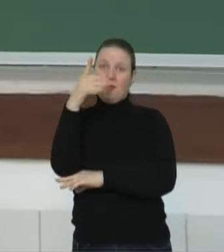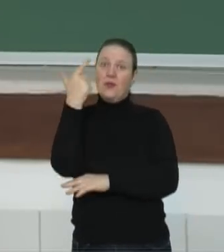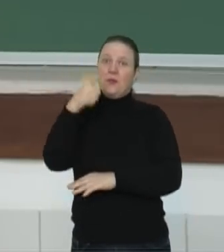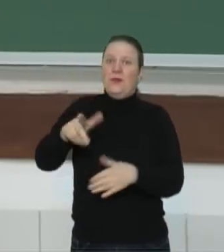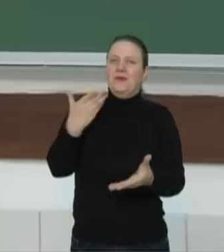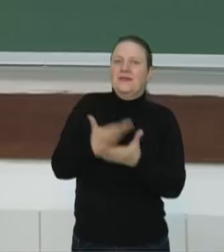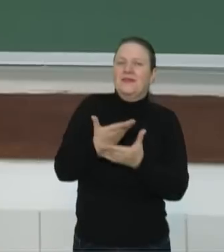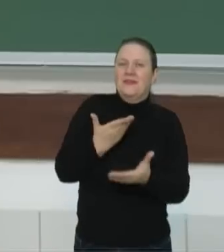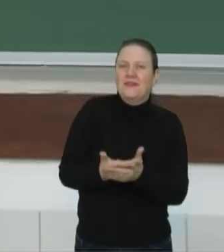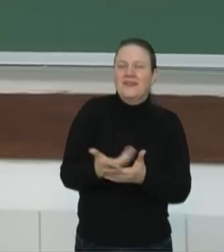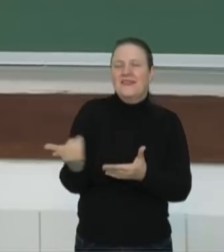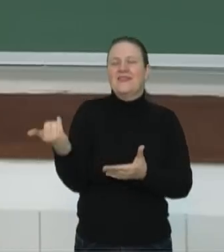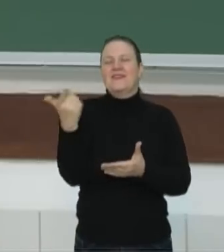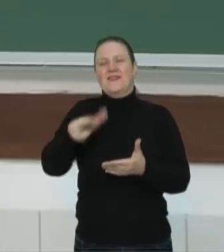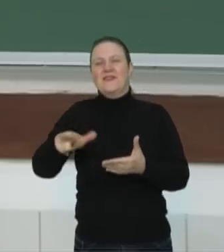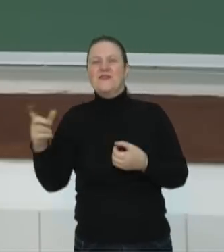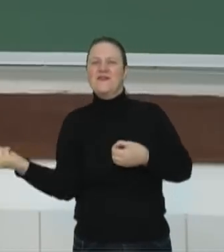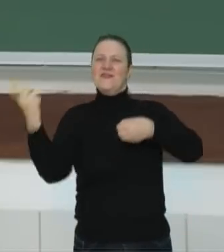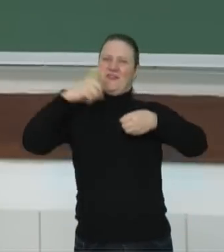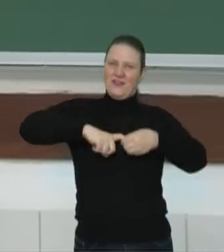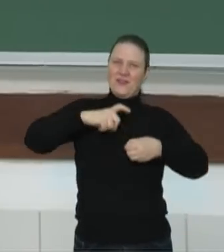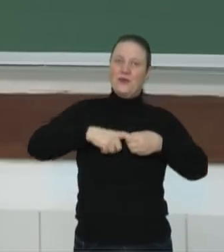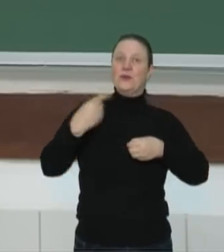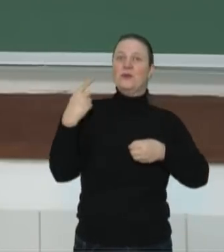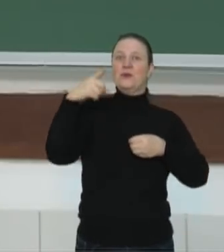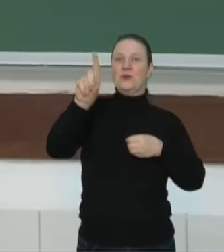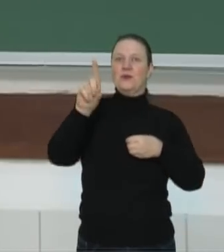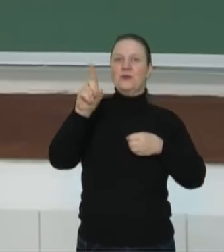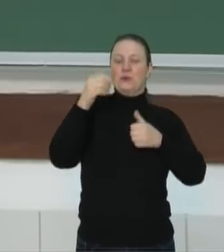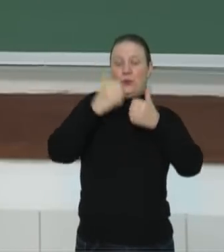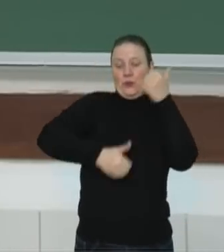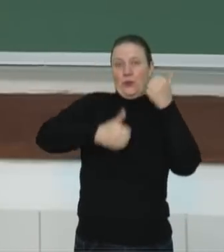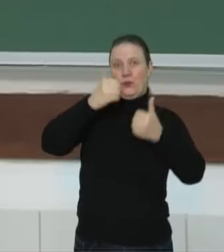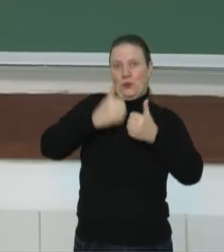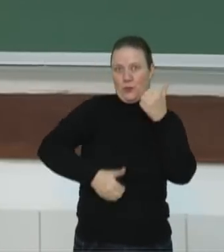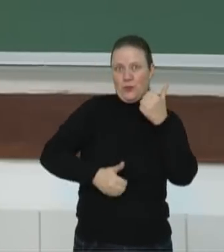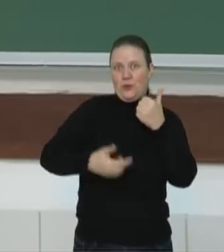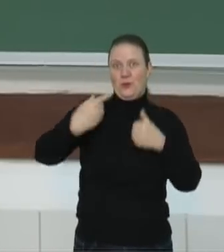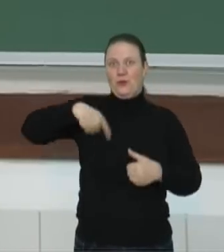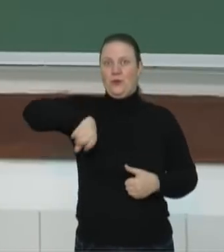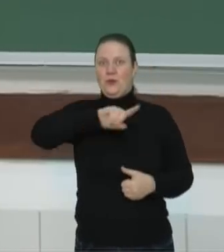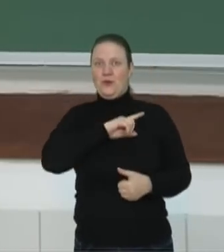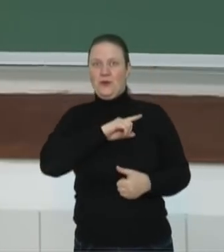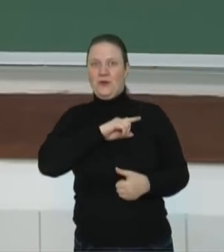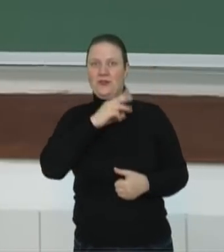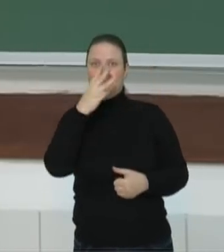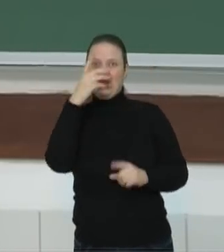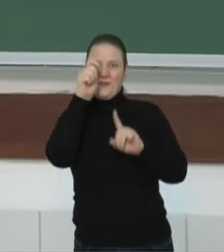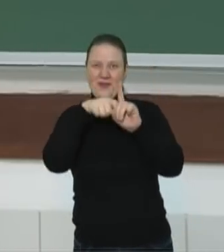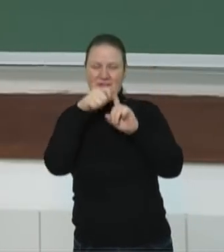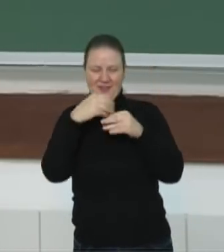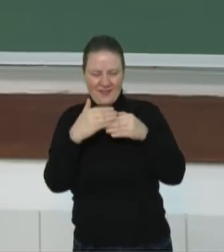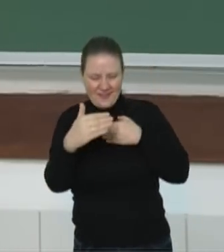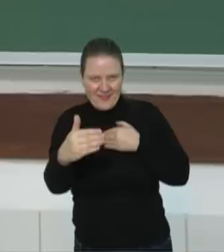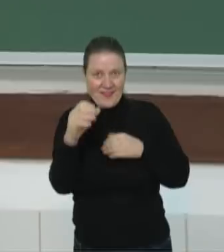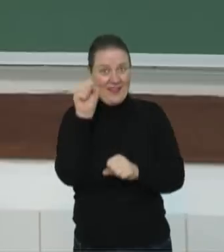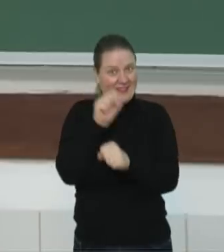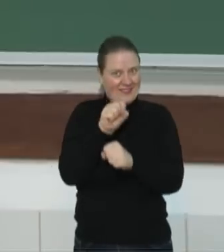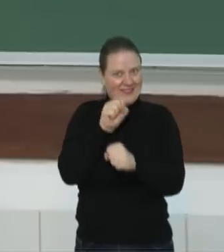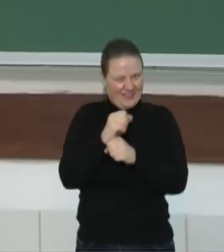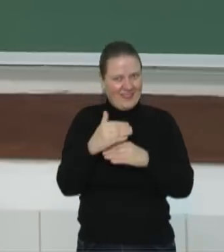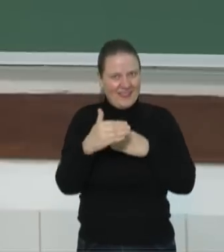próxima aula, nós voltamos com o último esporte do nosso trimestre. Aguarde para saber